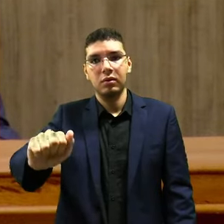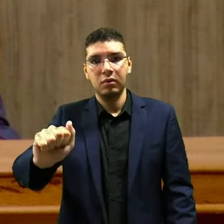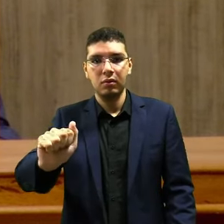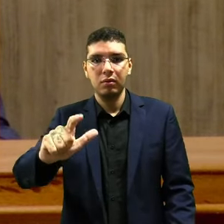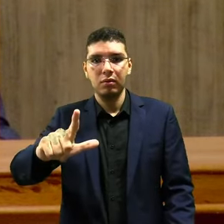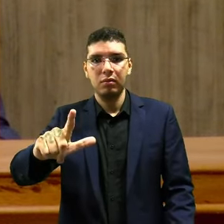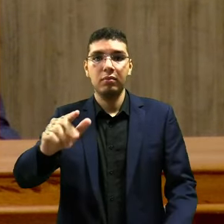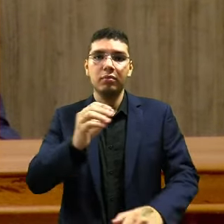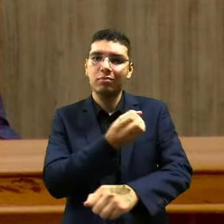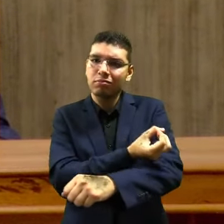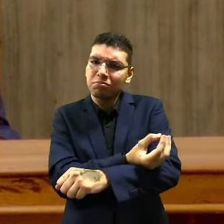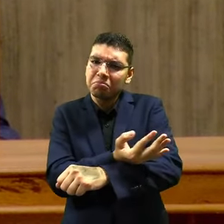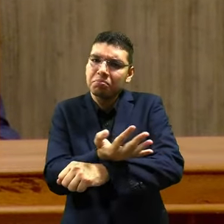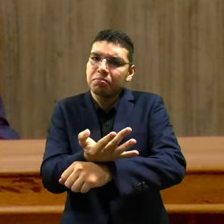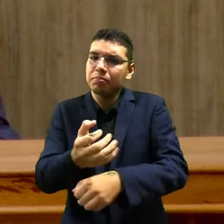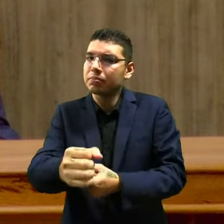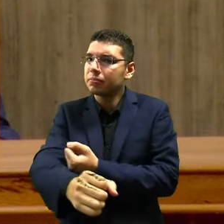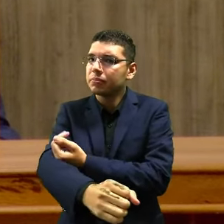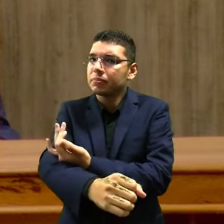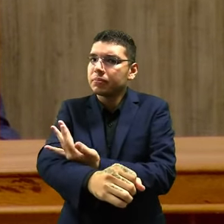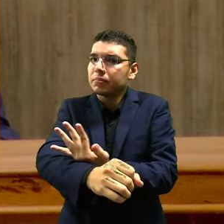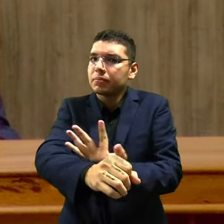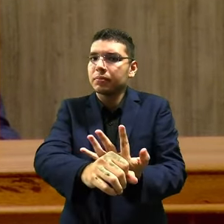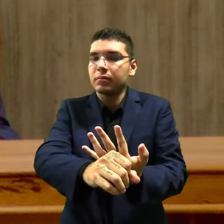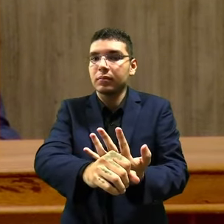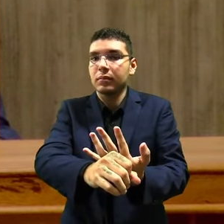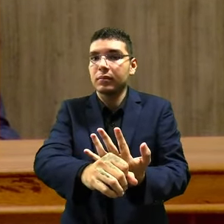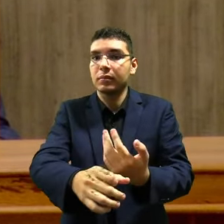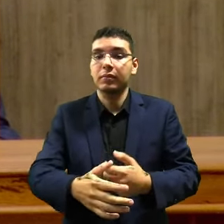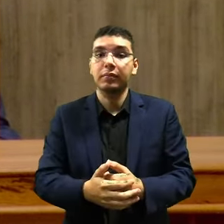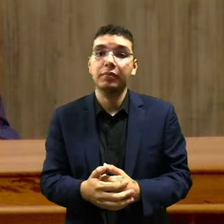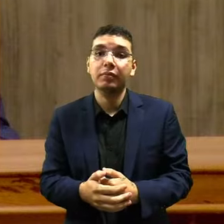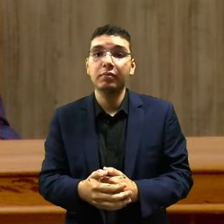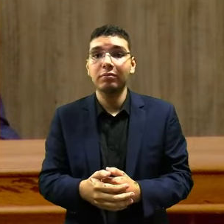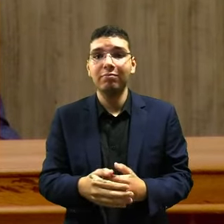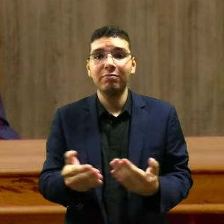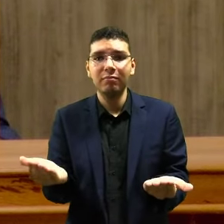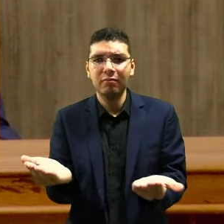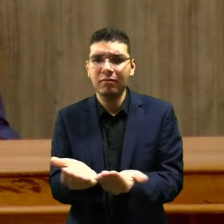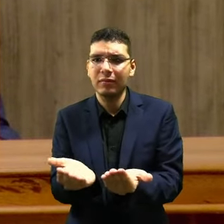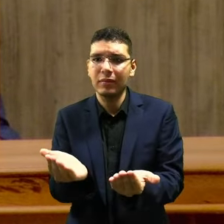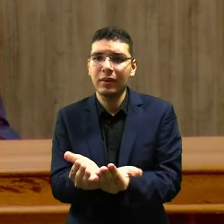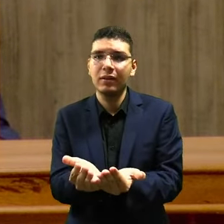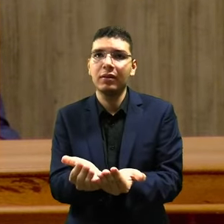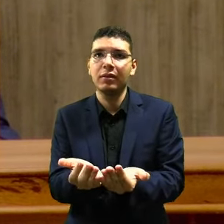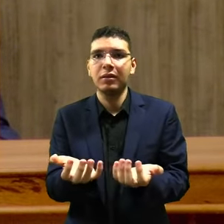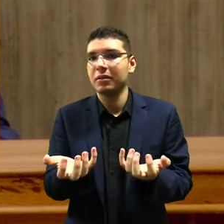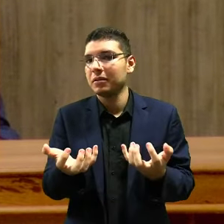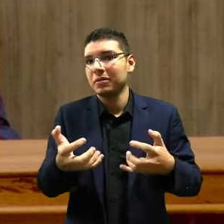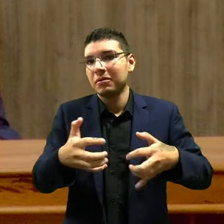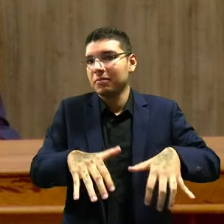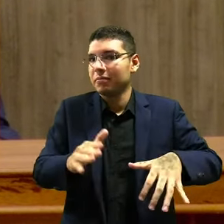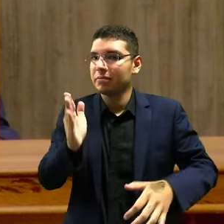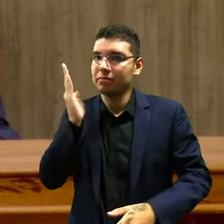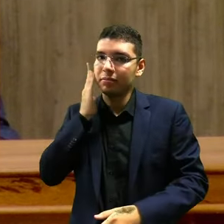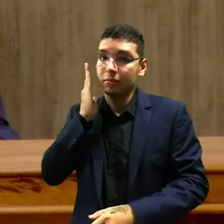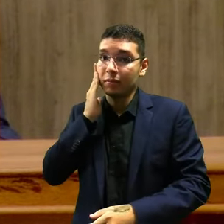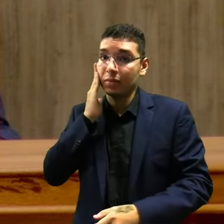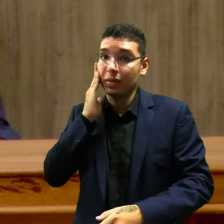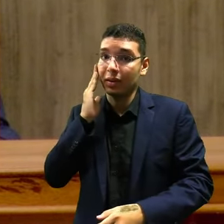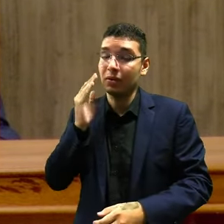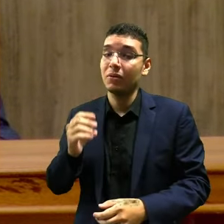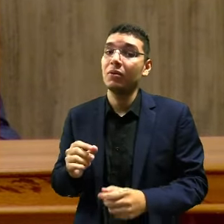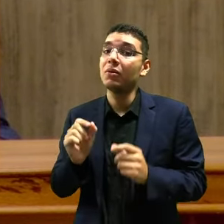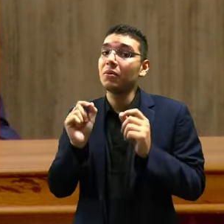da superfície o o ouvinte emocional ele não está interessado na compreensão ele está